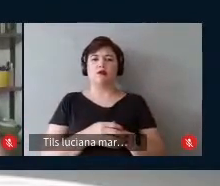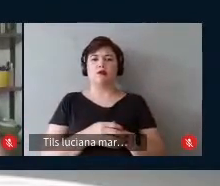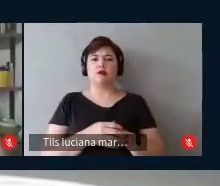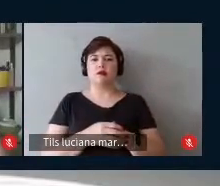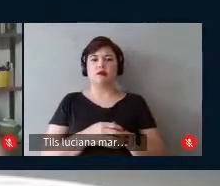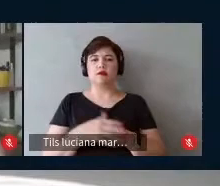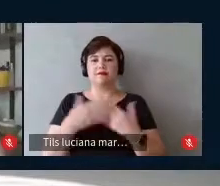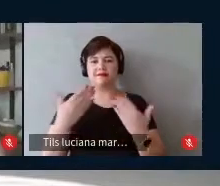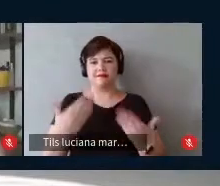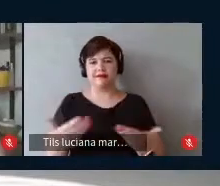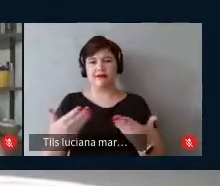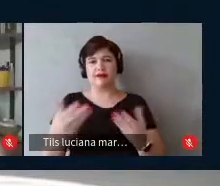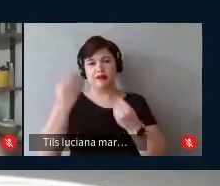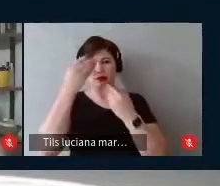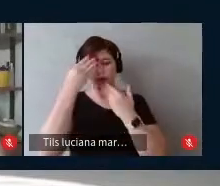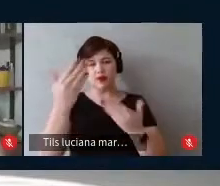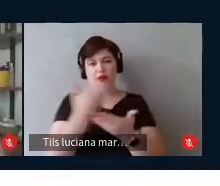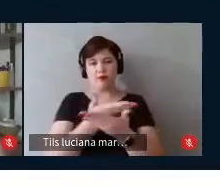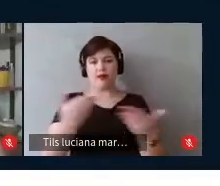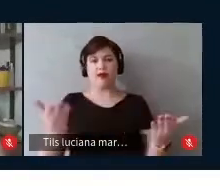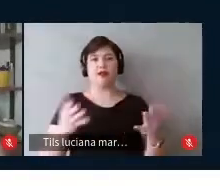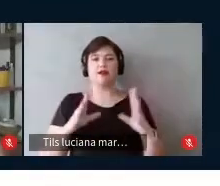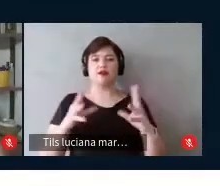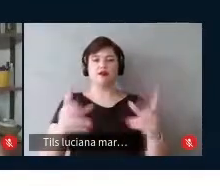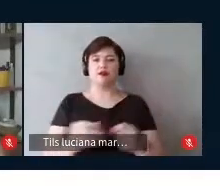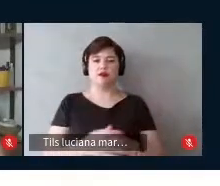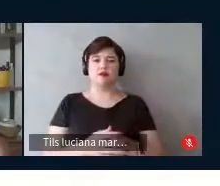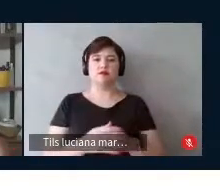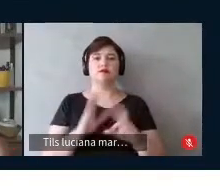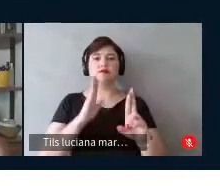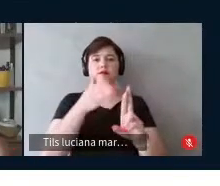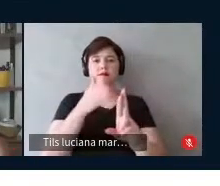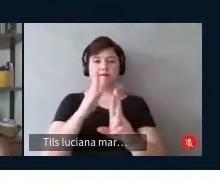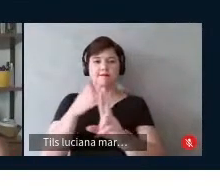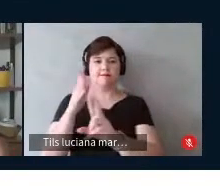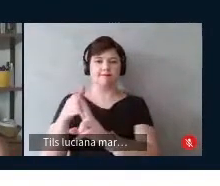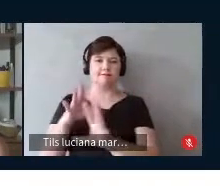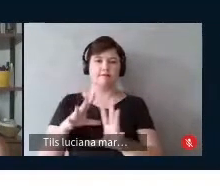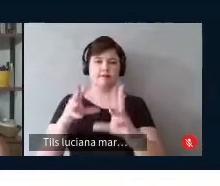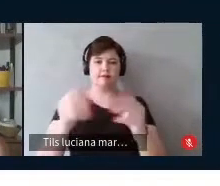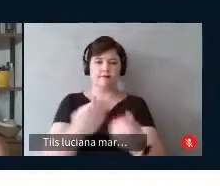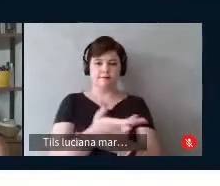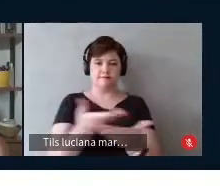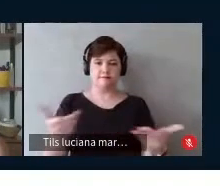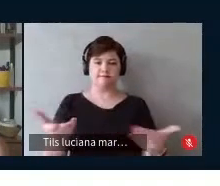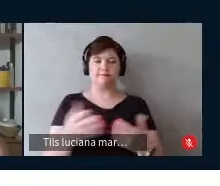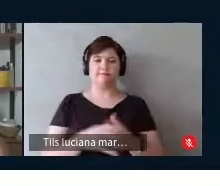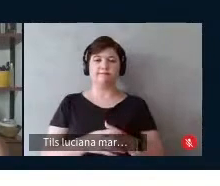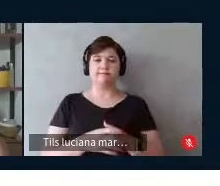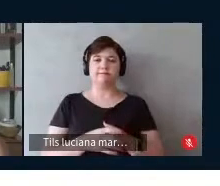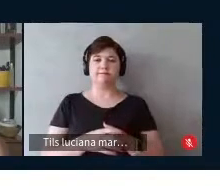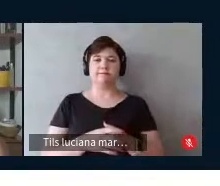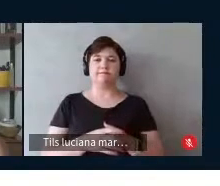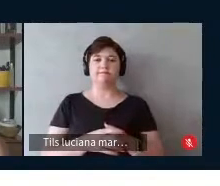É isso. Muito obrigado. Minhas referências estão todas aqui.